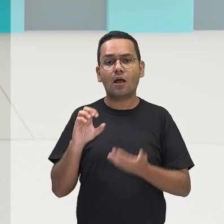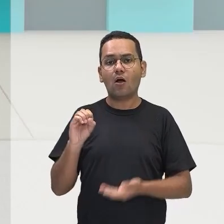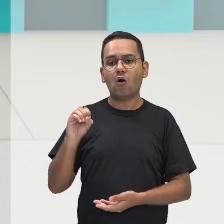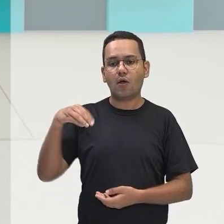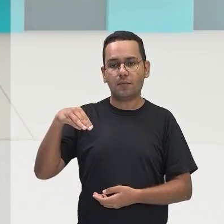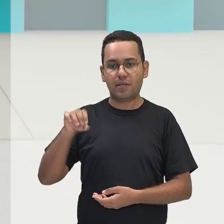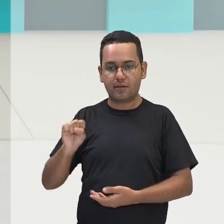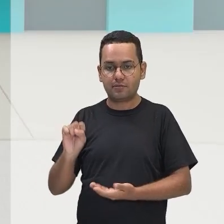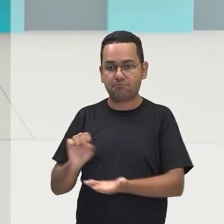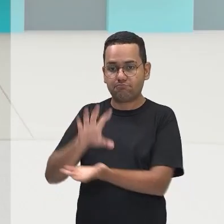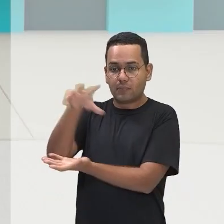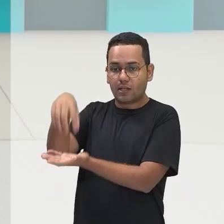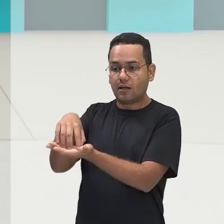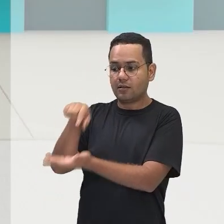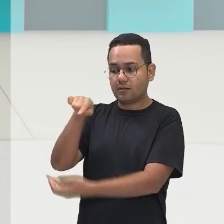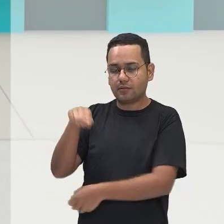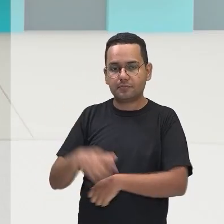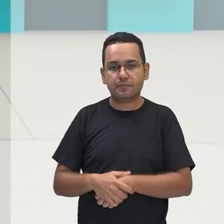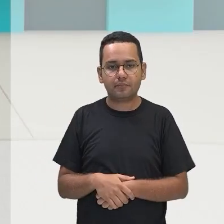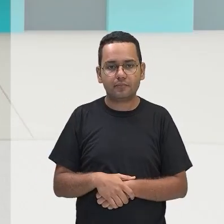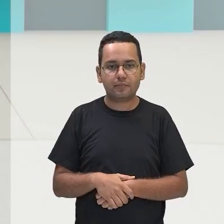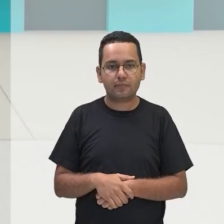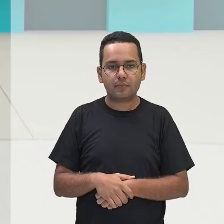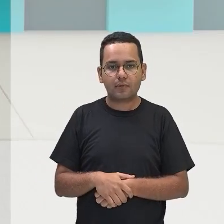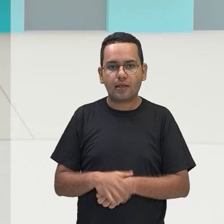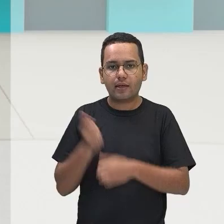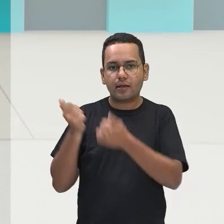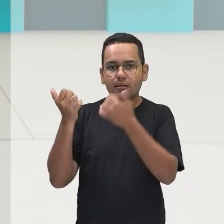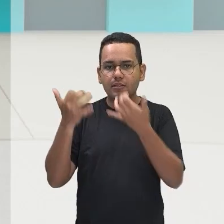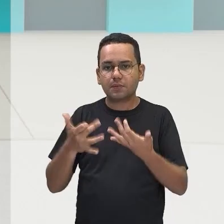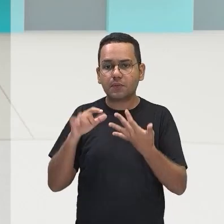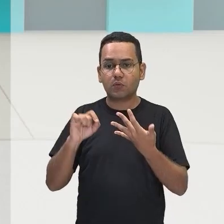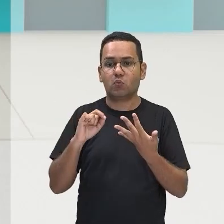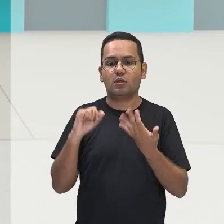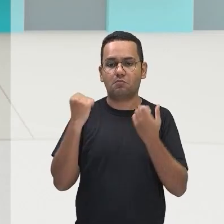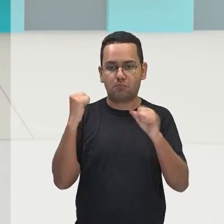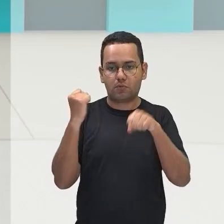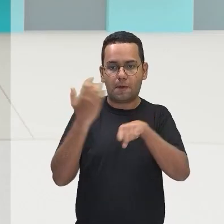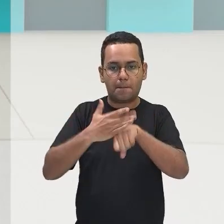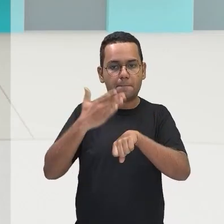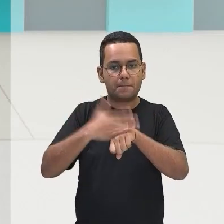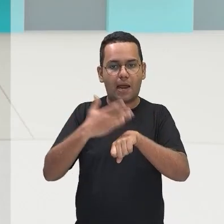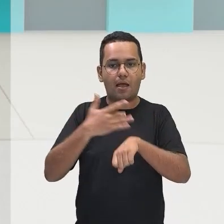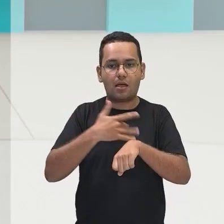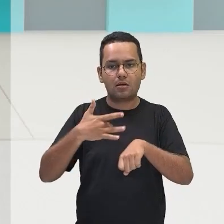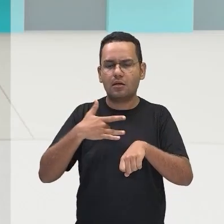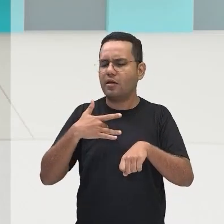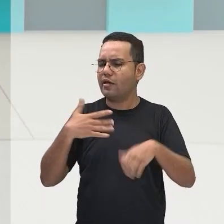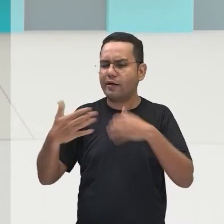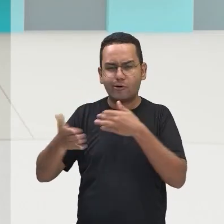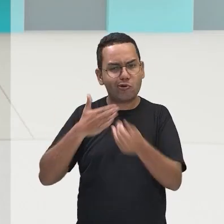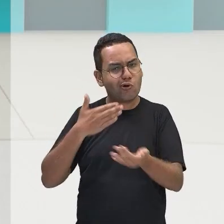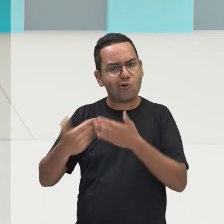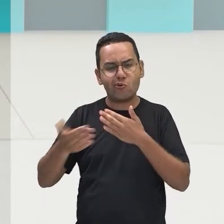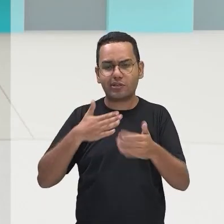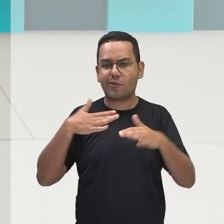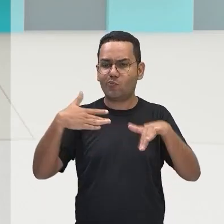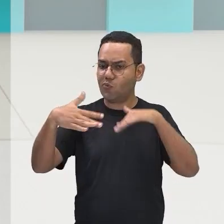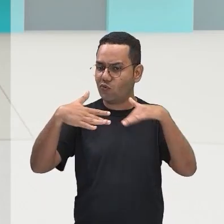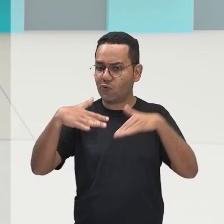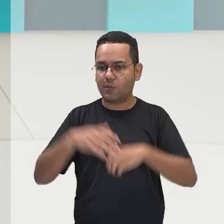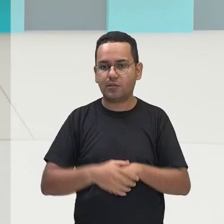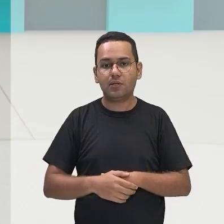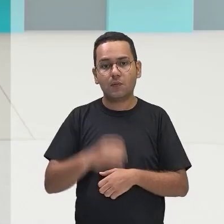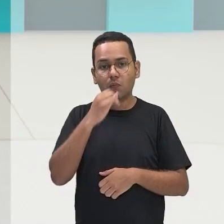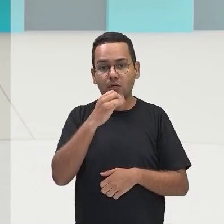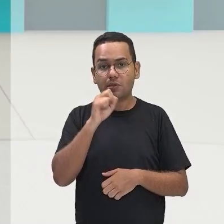a OMS, ela define a atividade física como qualquer movimento. Então, até se lavar uma